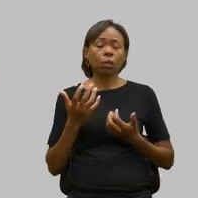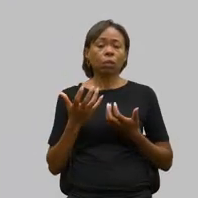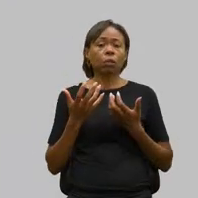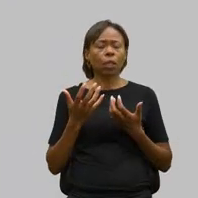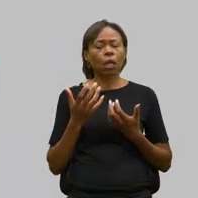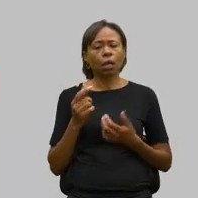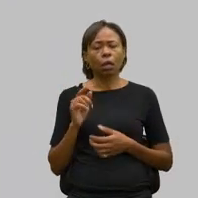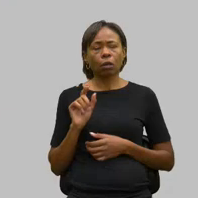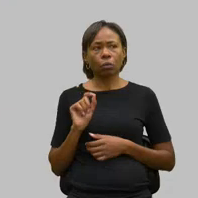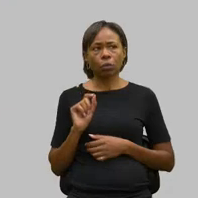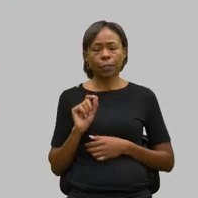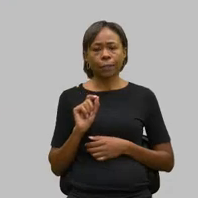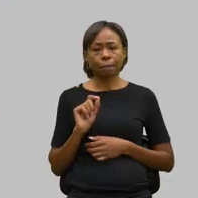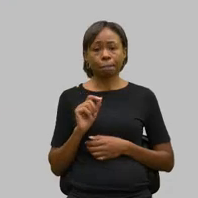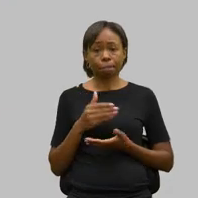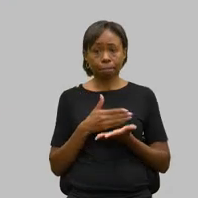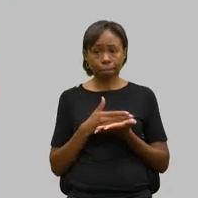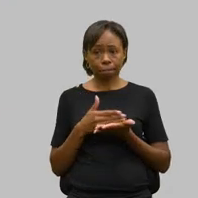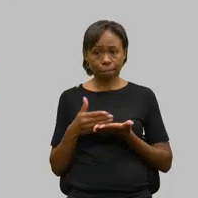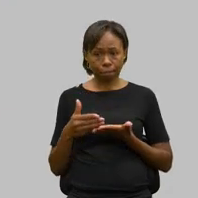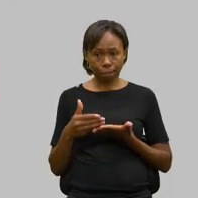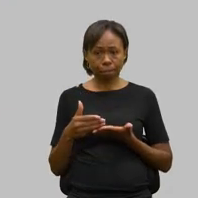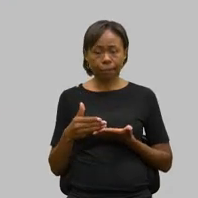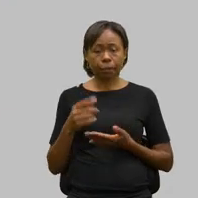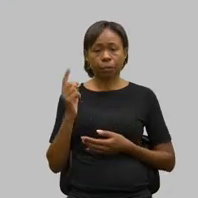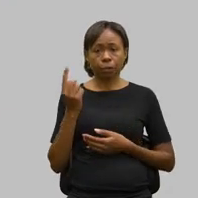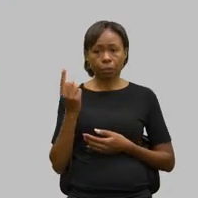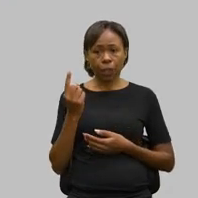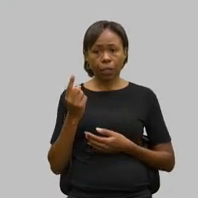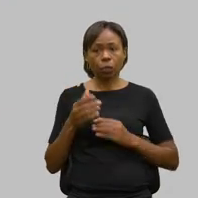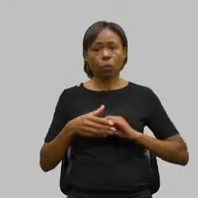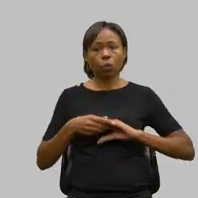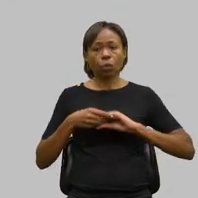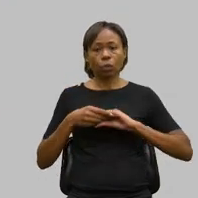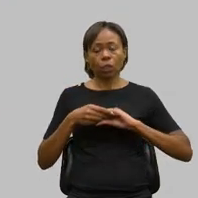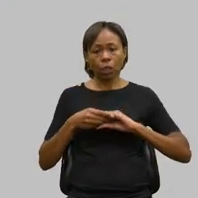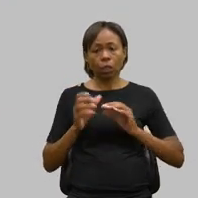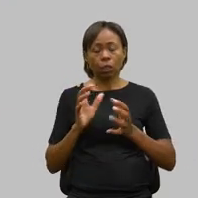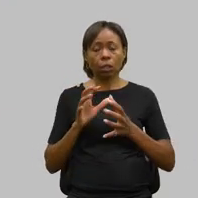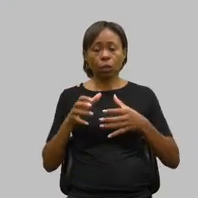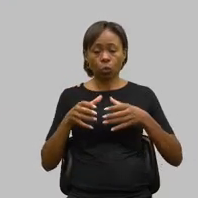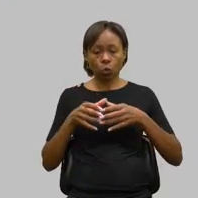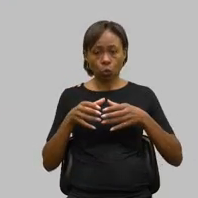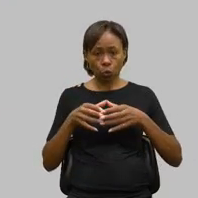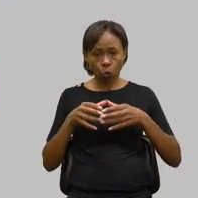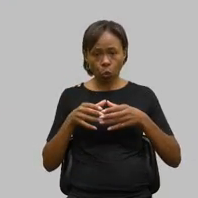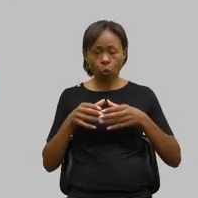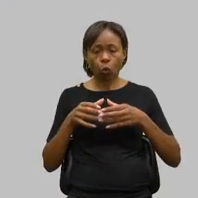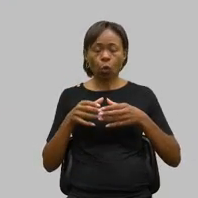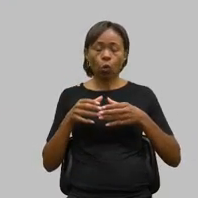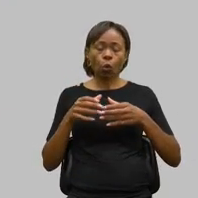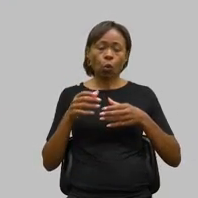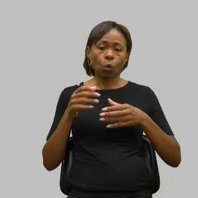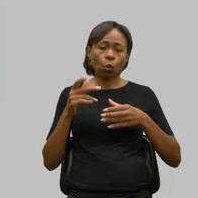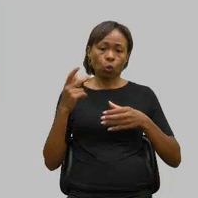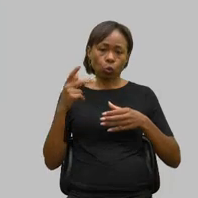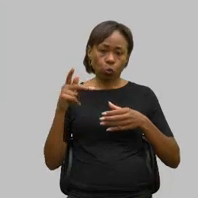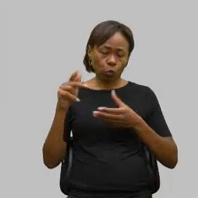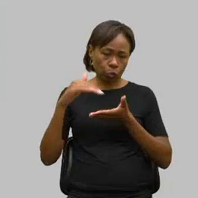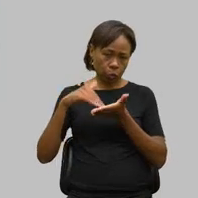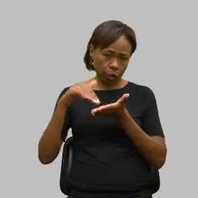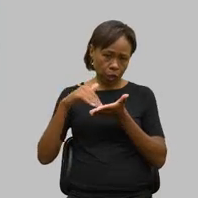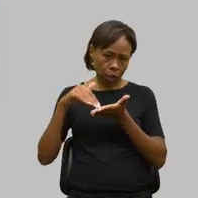presidente, de iniciar cumprimentando a equipe do secretário que aqui se encontra, todos que